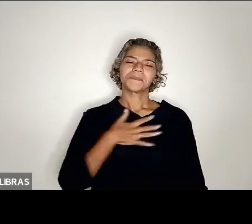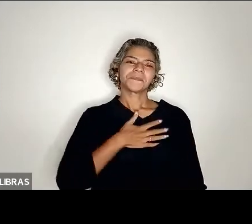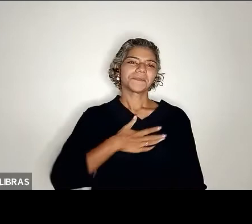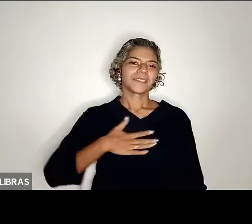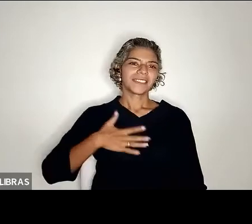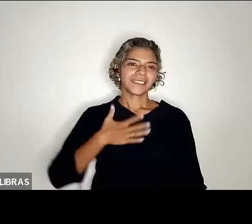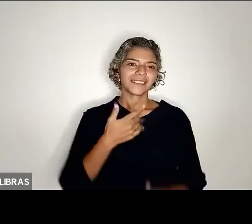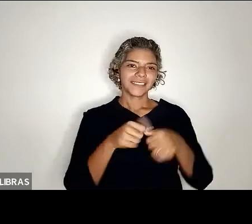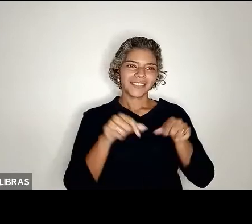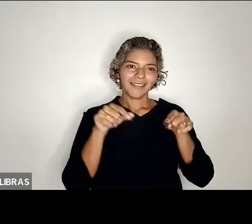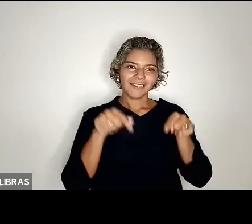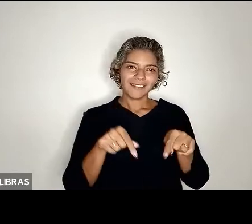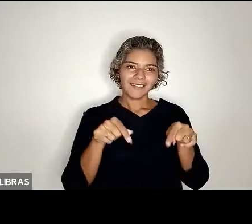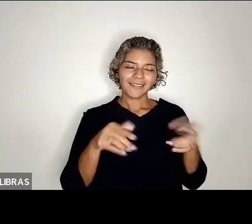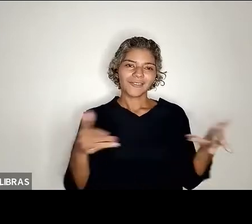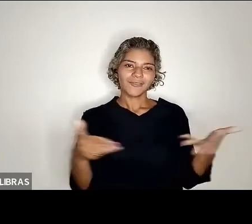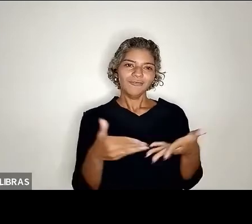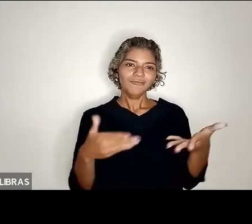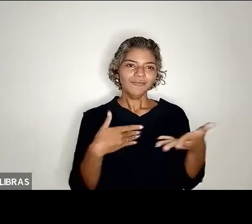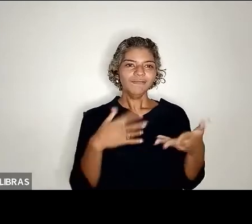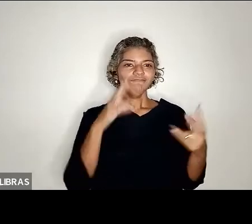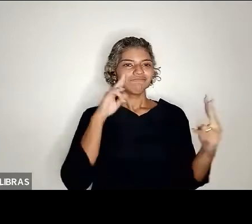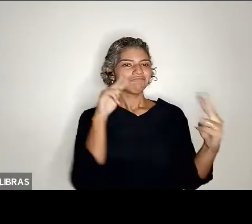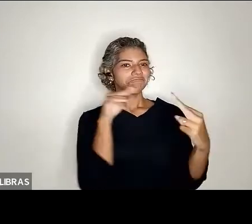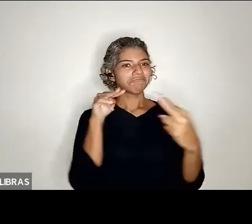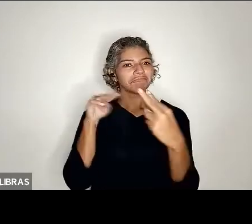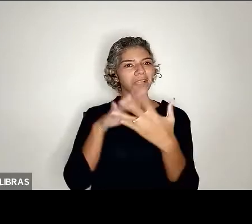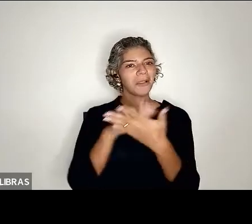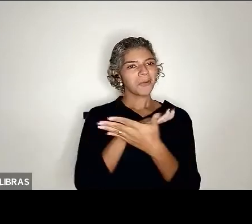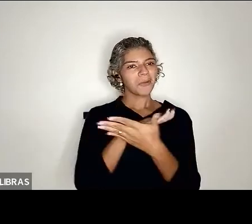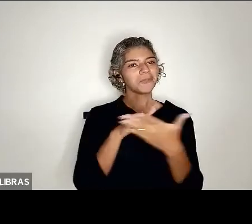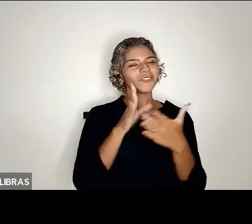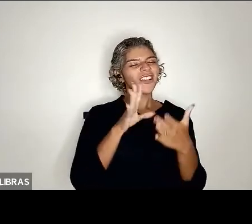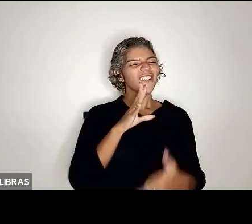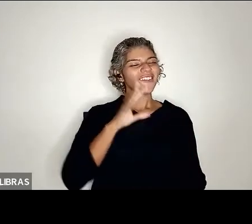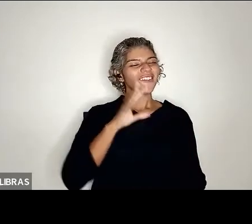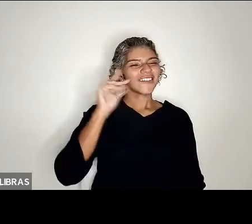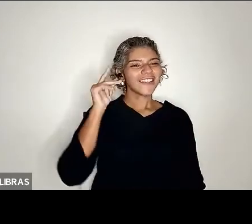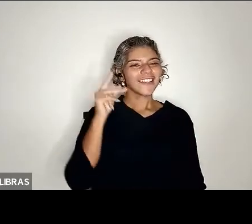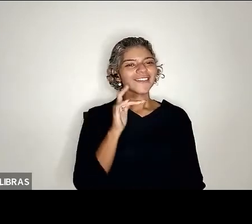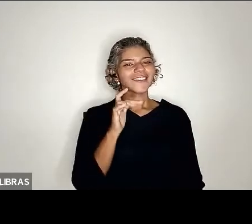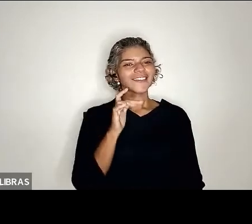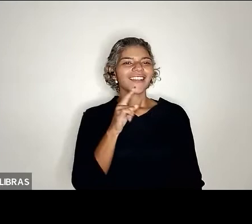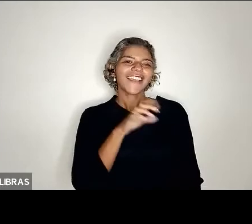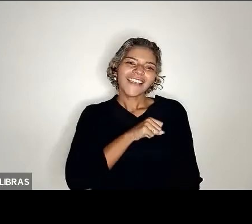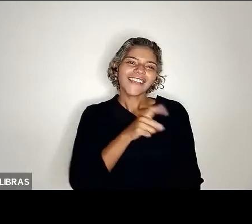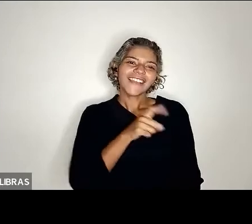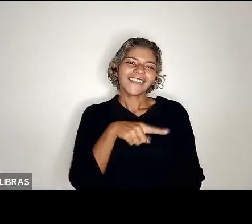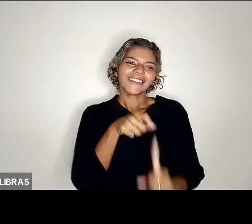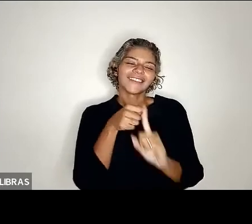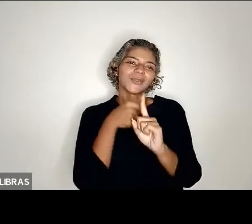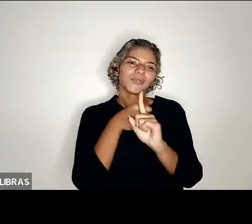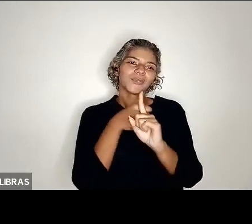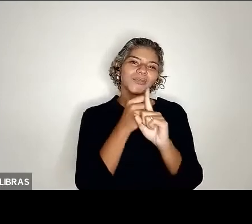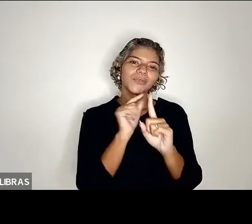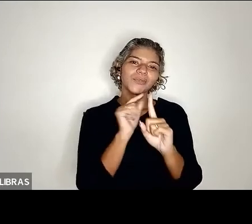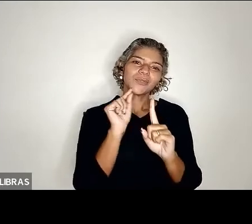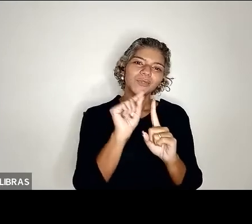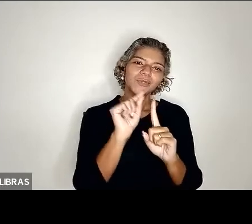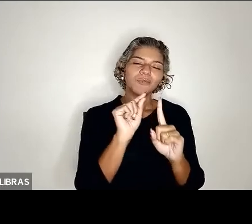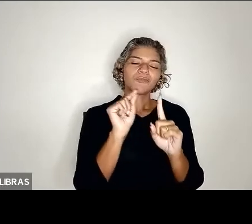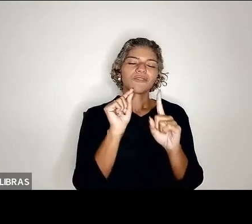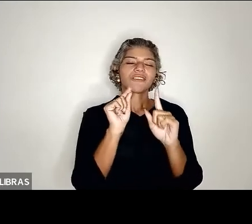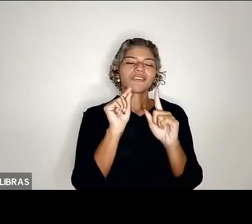Revendo algumas pessoas, né, conhecidas e muito queridas aí na nossa luta aí, né, pelo enfrentamento às